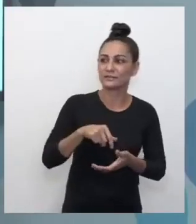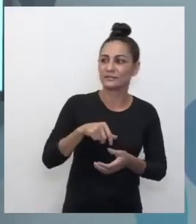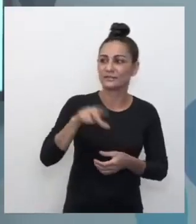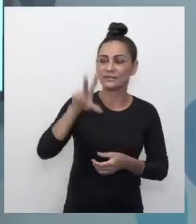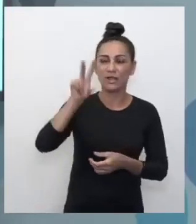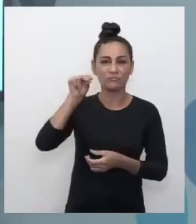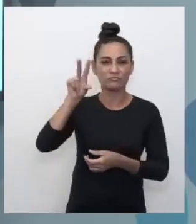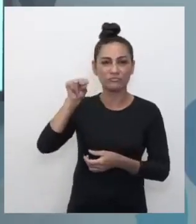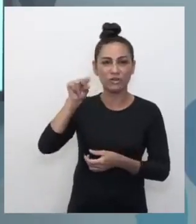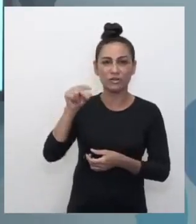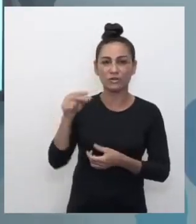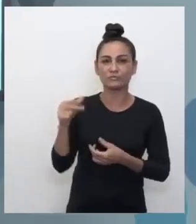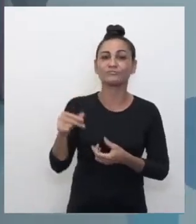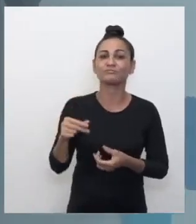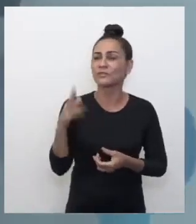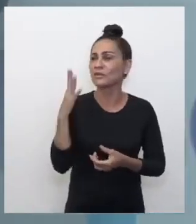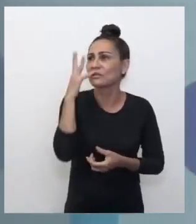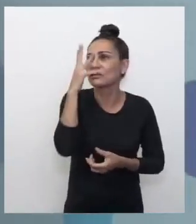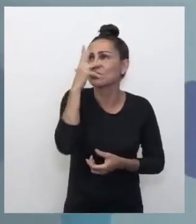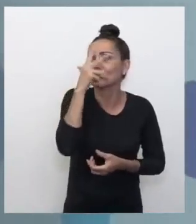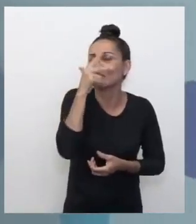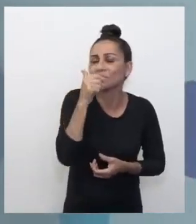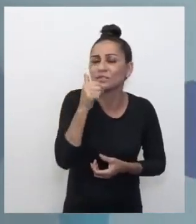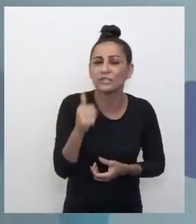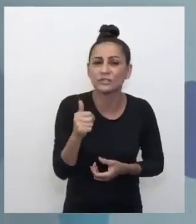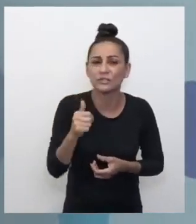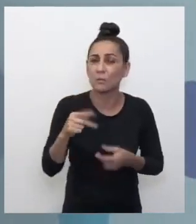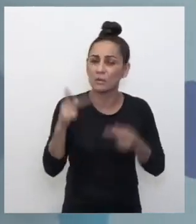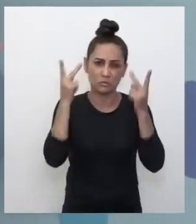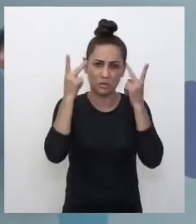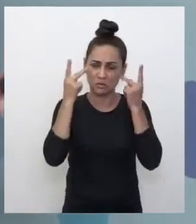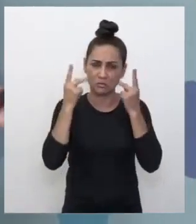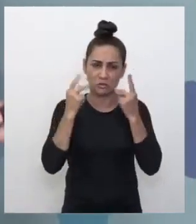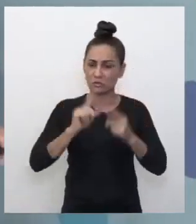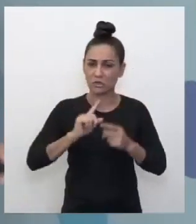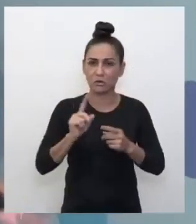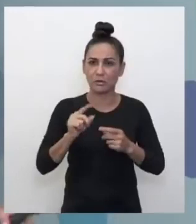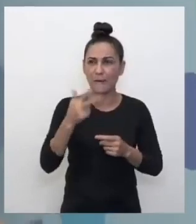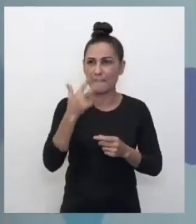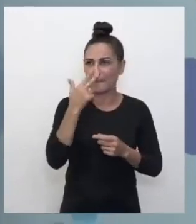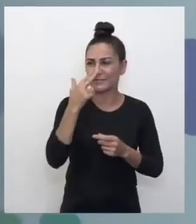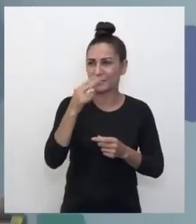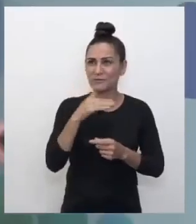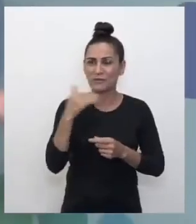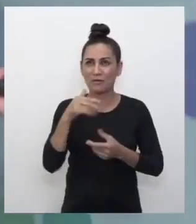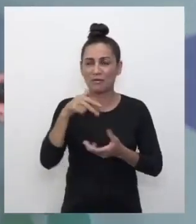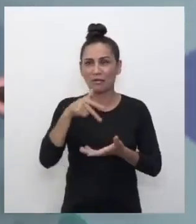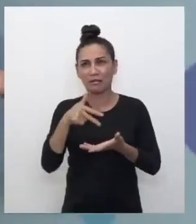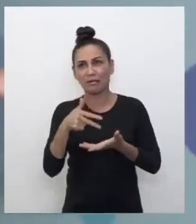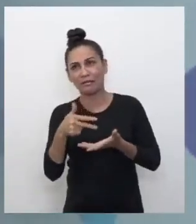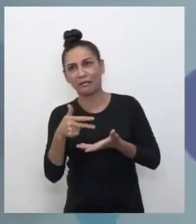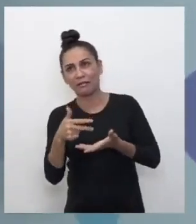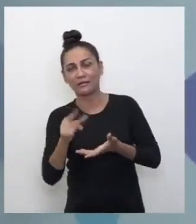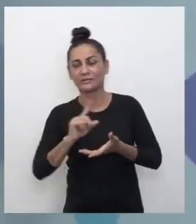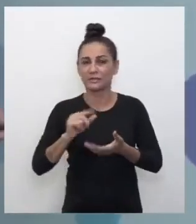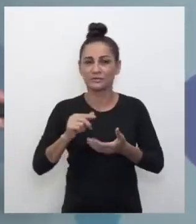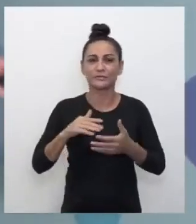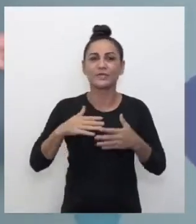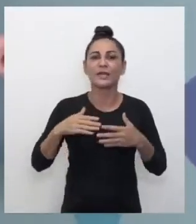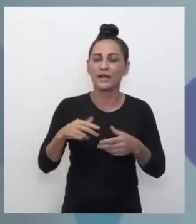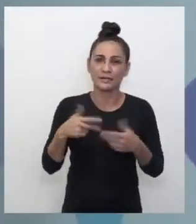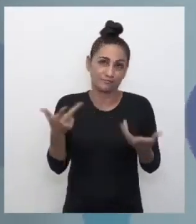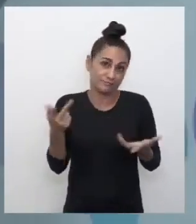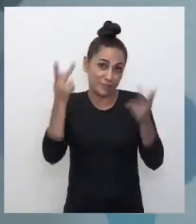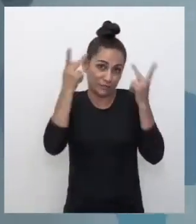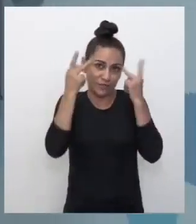e eu adoro, acho lindo, mas não é natural, né? Que a pessoa vai morrendo devagarinho e vai diminuindo. Não. O natural é que ela morra,